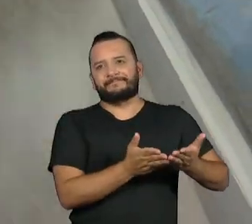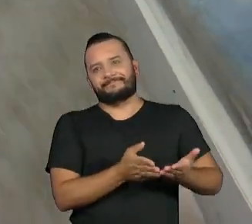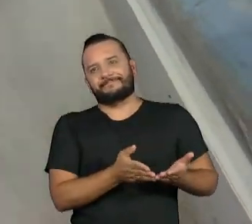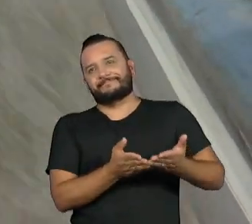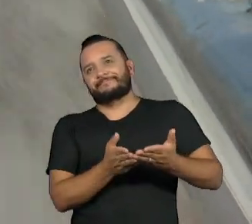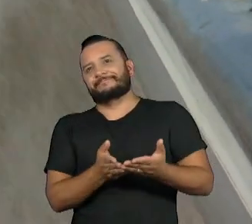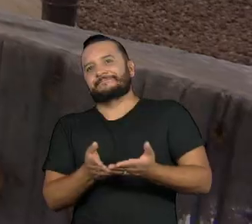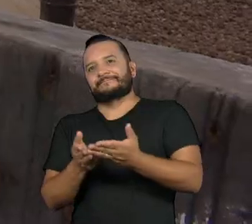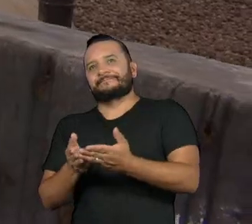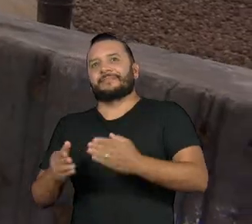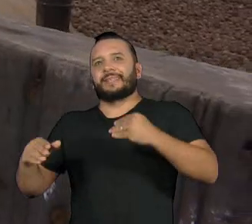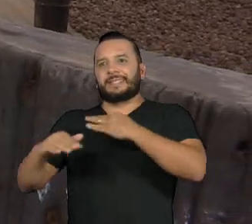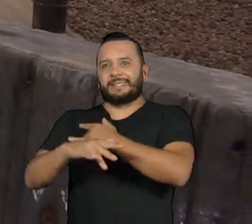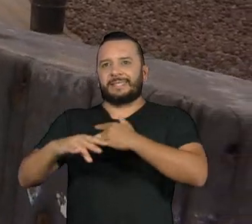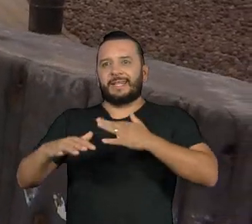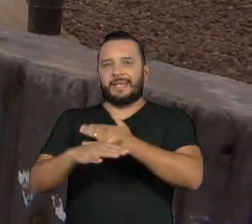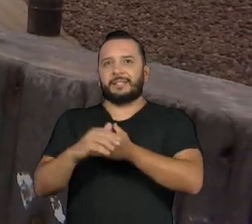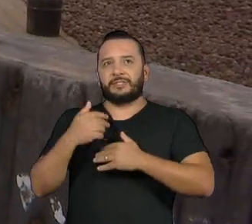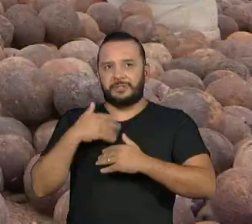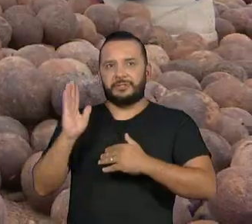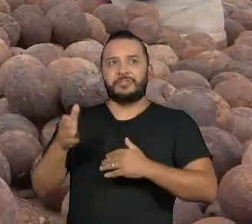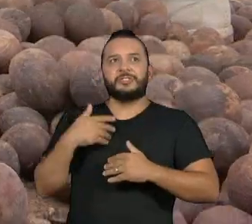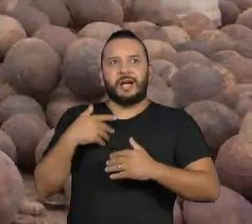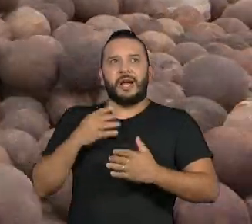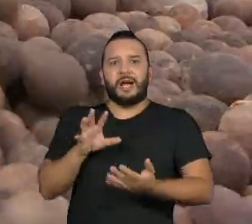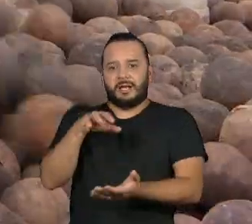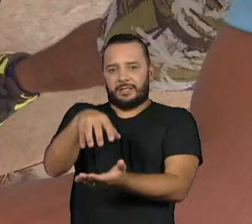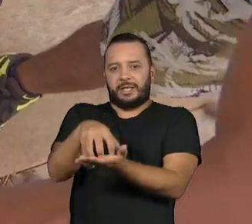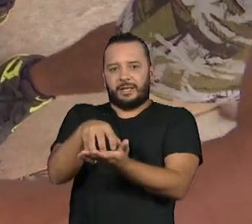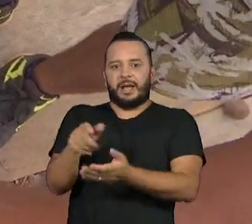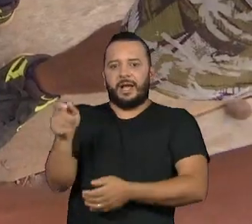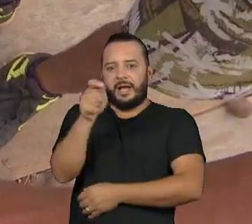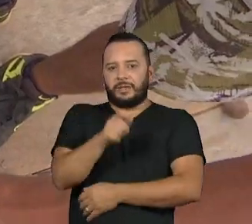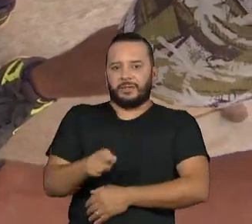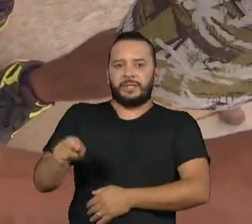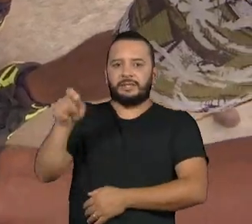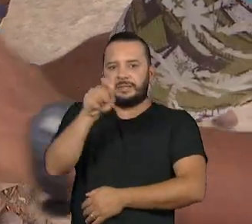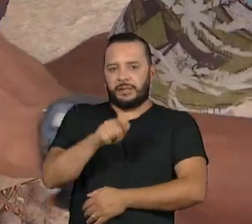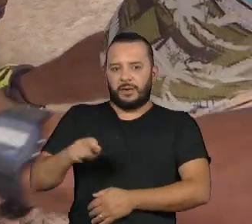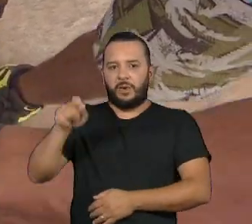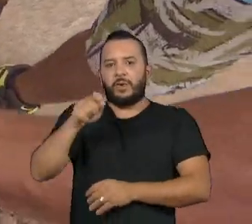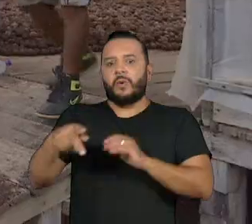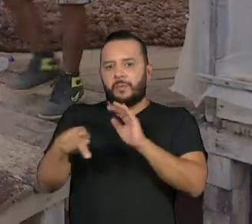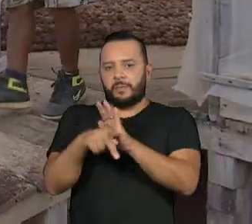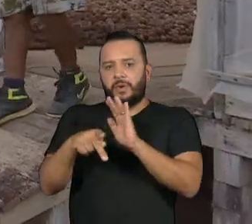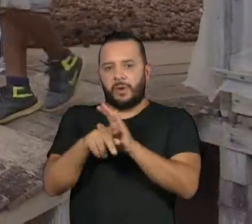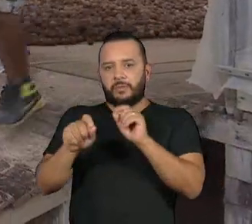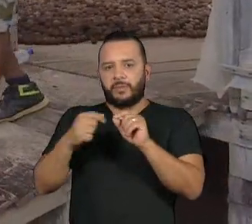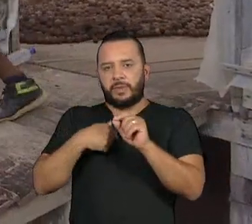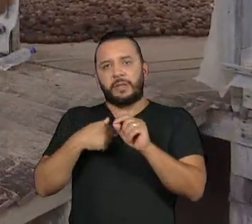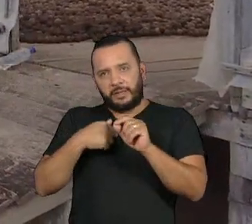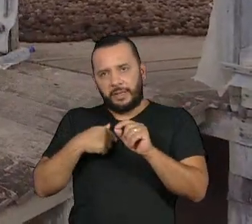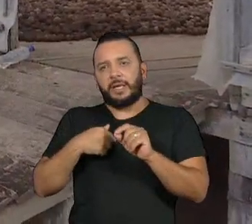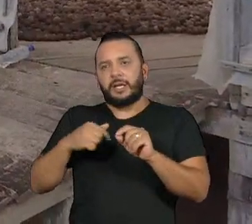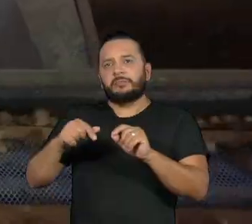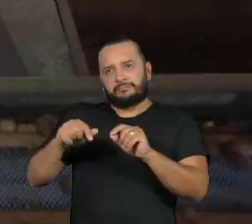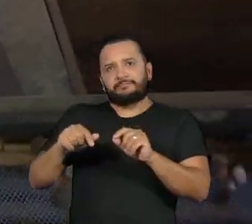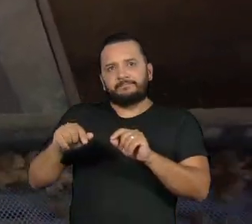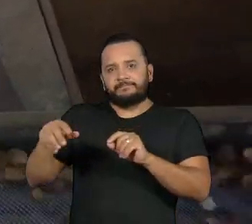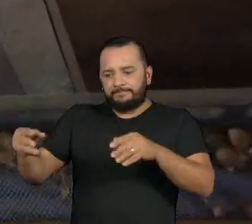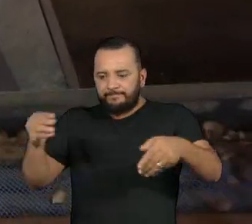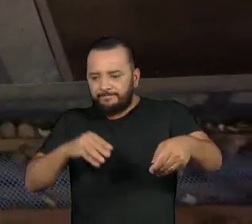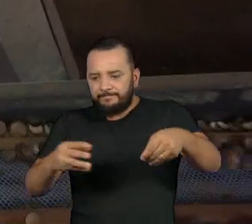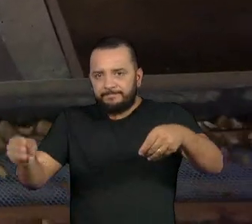para a cidade, para a sede da Aspax, a Associação dos Produtores Agroextrativistas da Colônia do Sardinha.